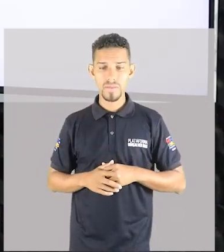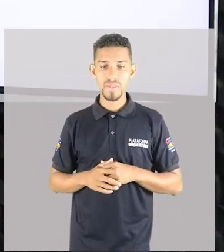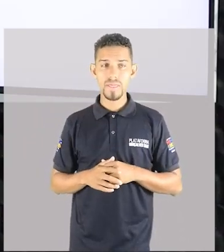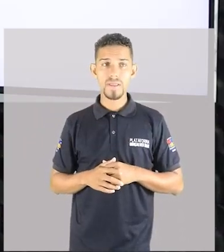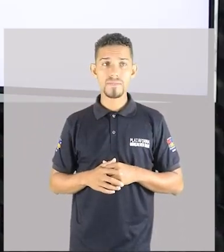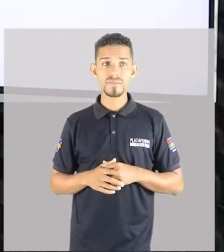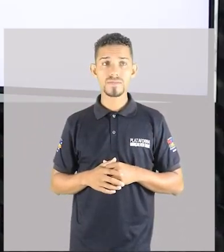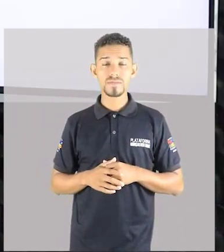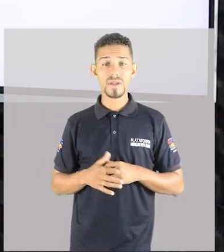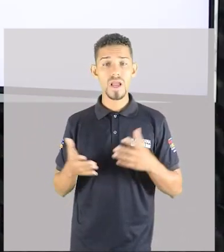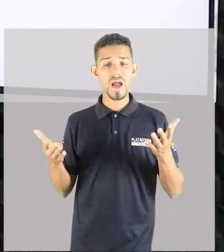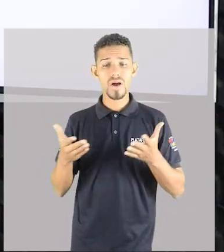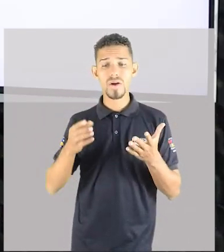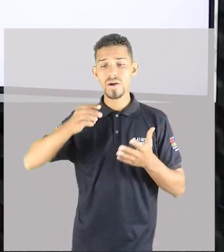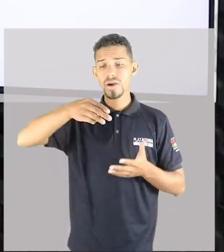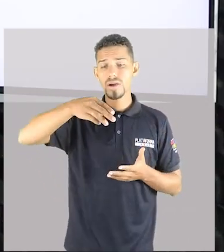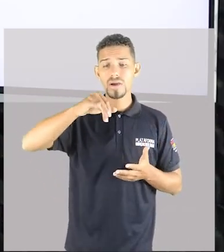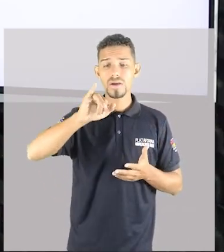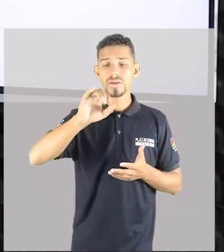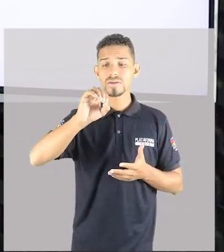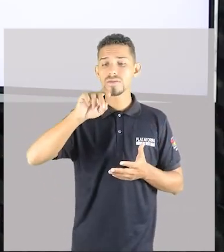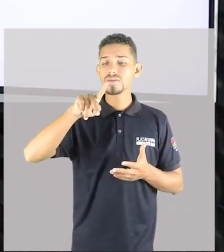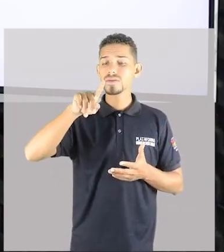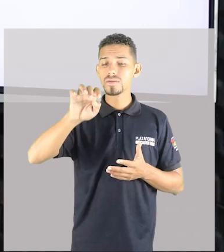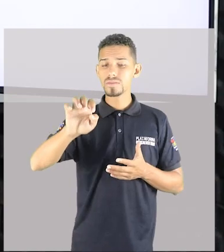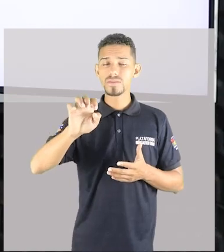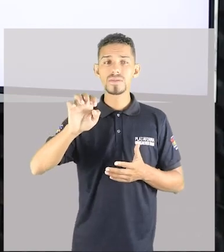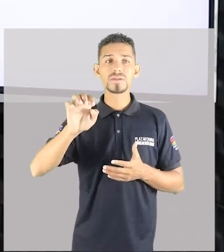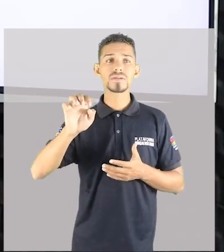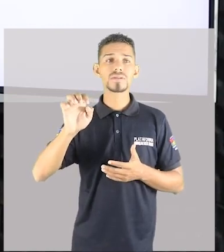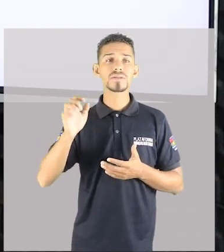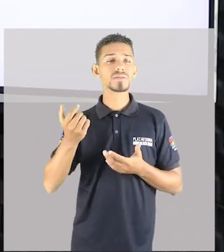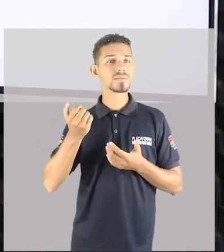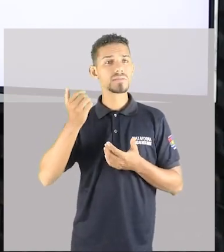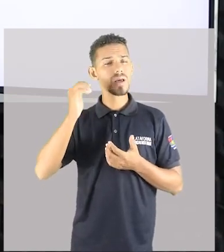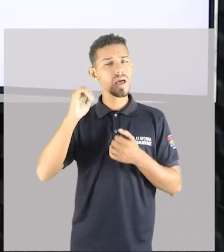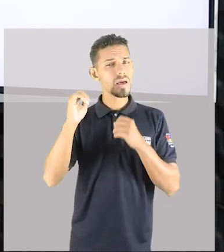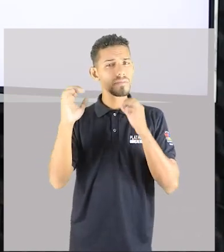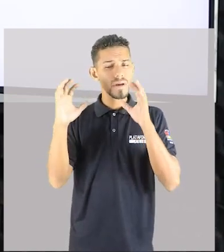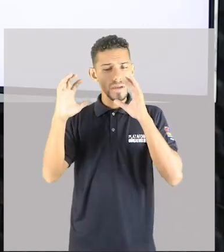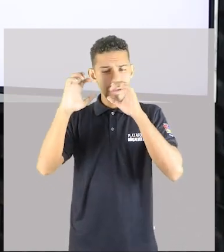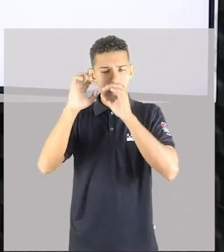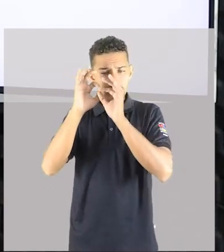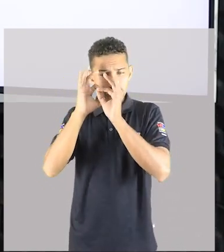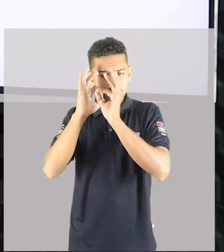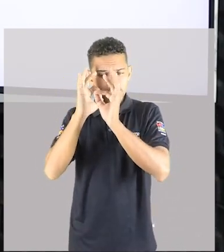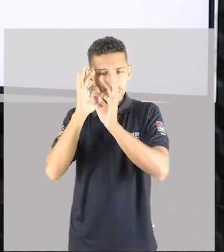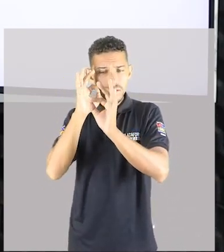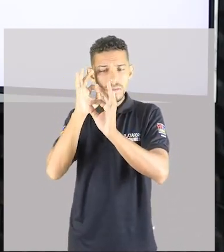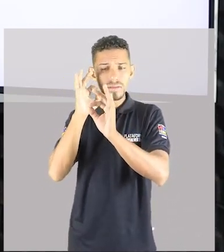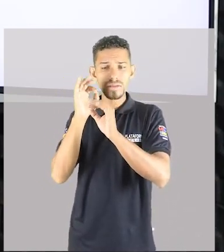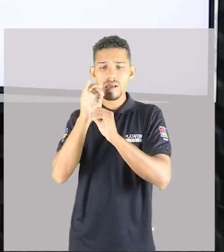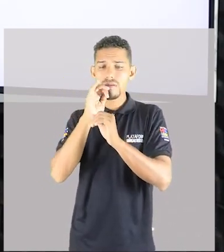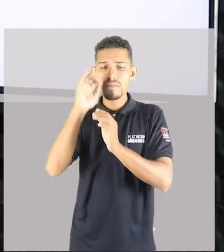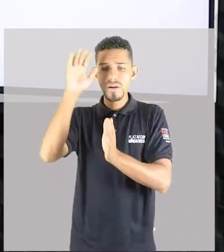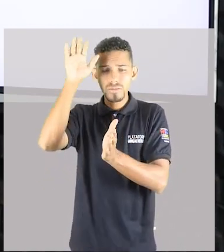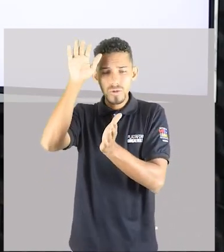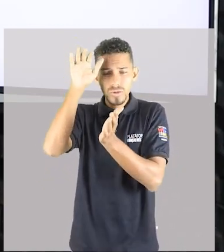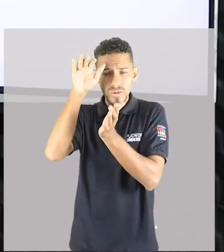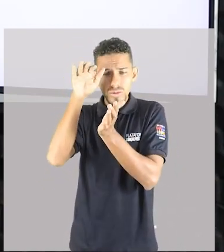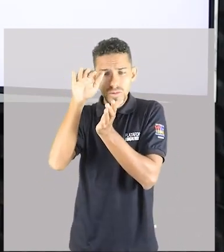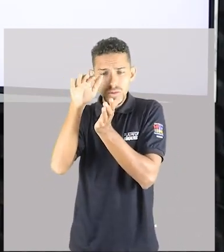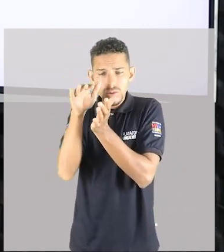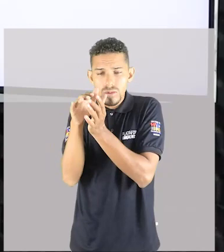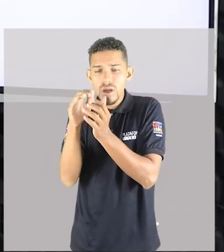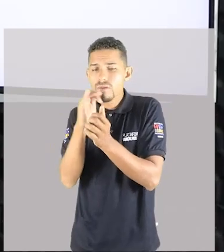Agora o olho míope, não sei se dá para vocês perceberem, mas esse olho ele é um pouco mais alongado. Ele é achatado assim